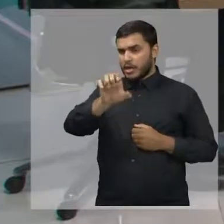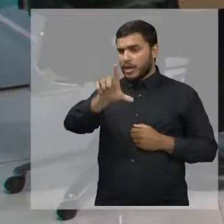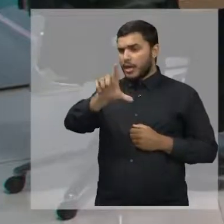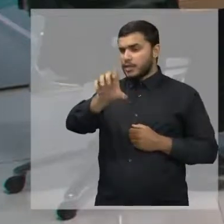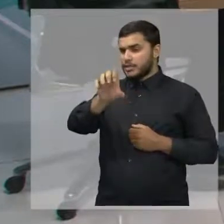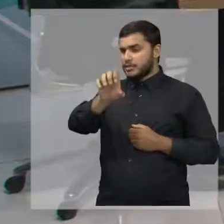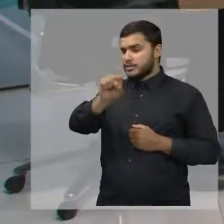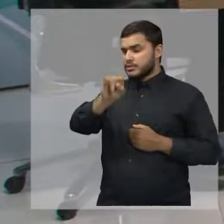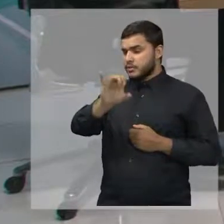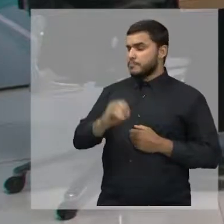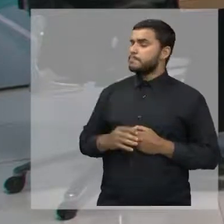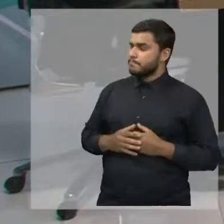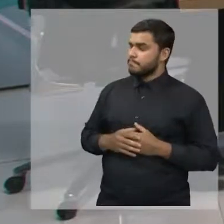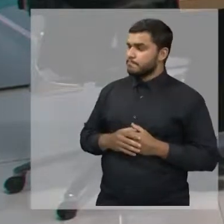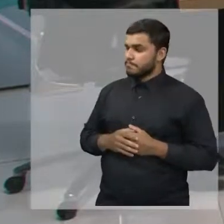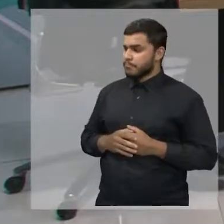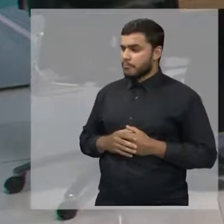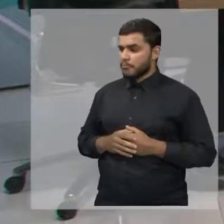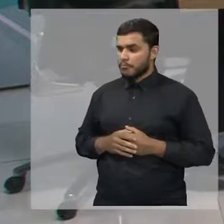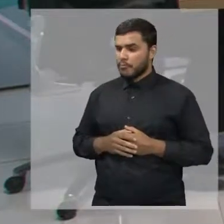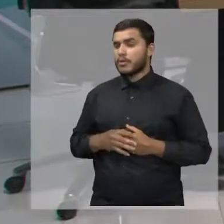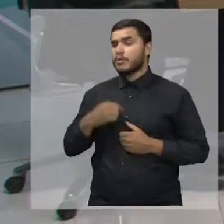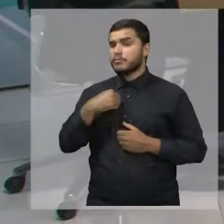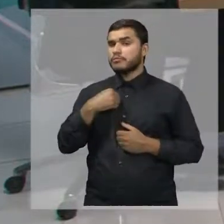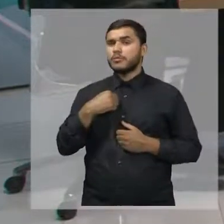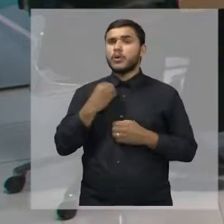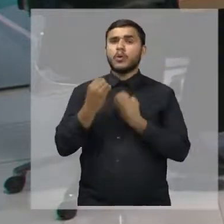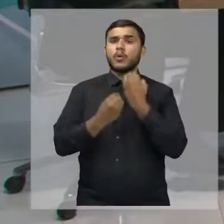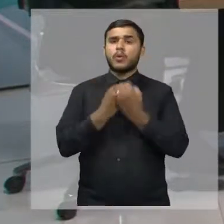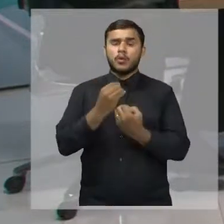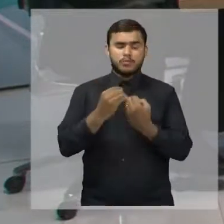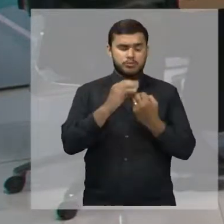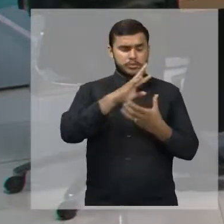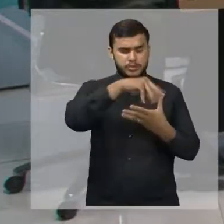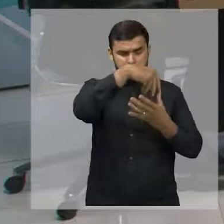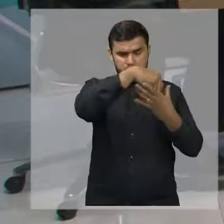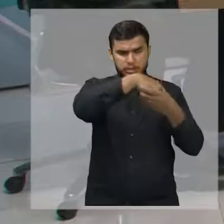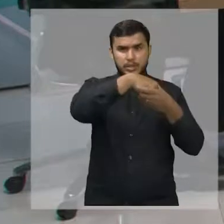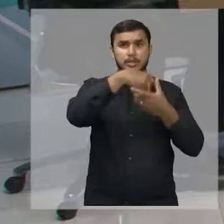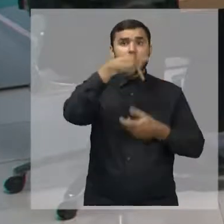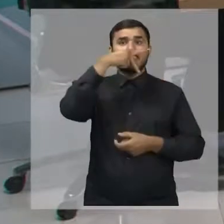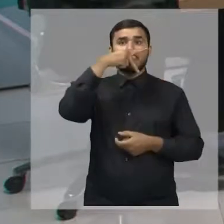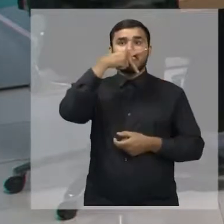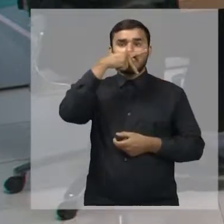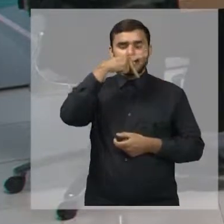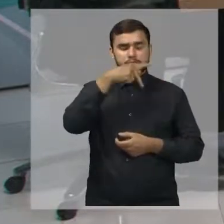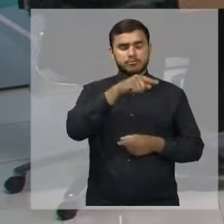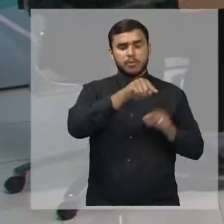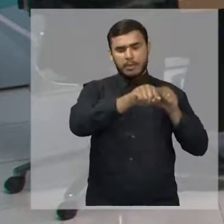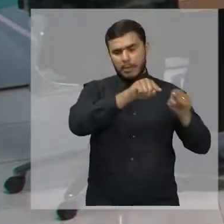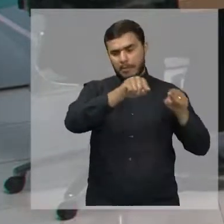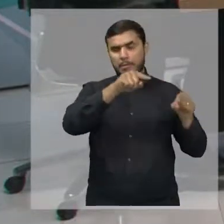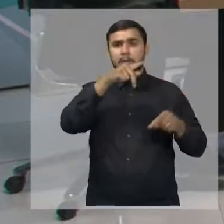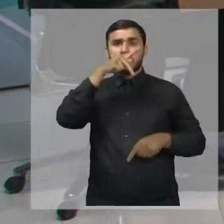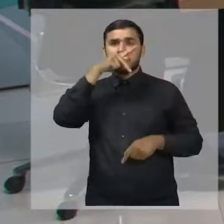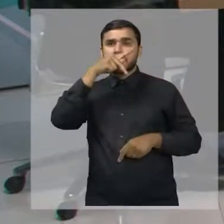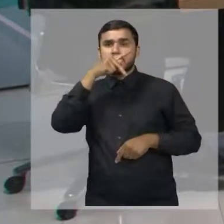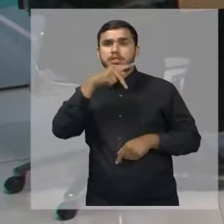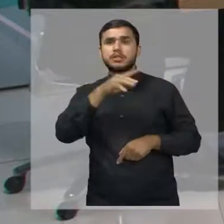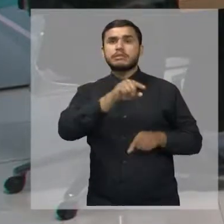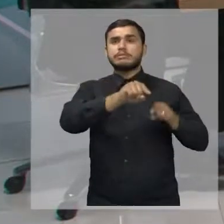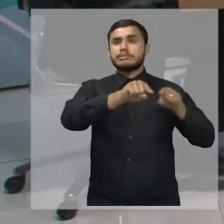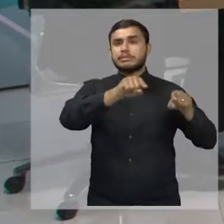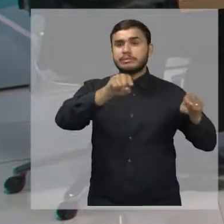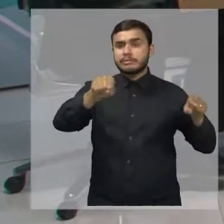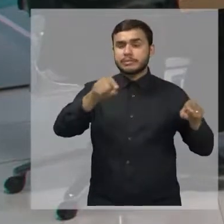para a sociologia dos partidos, né? Ou seja, o que acontece no interior desses partidos, levando-se em conta muito bem, como